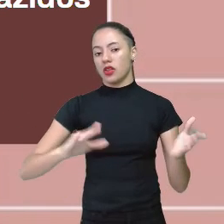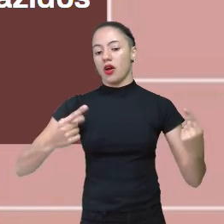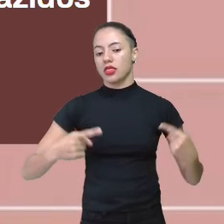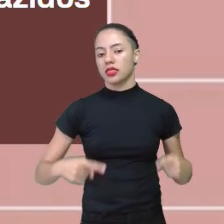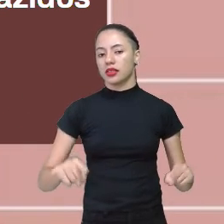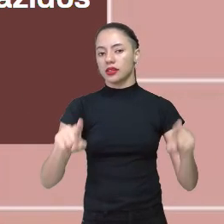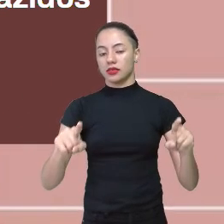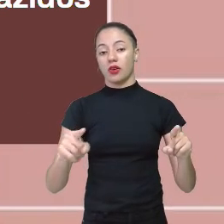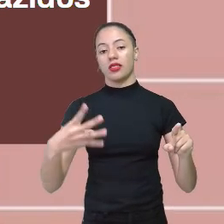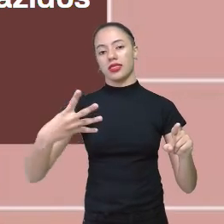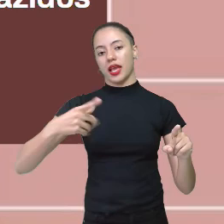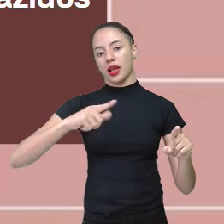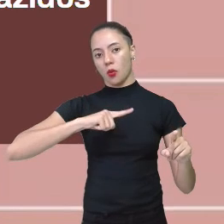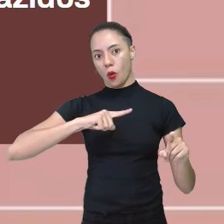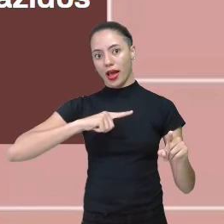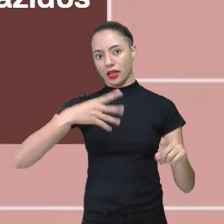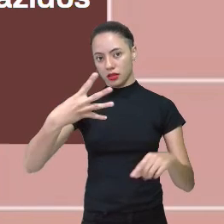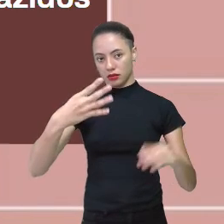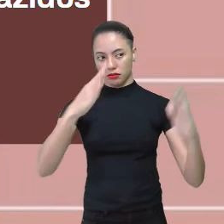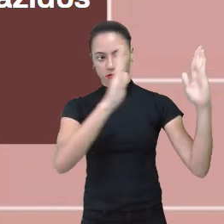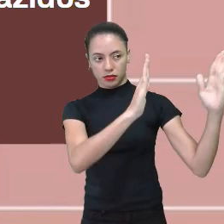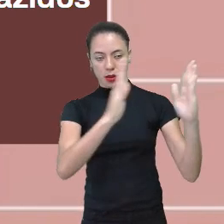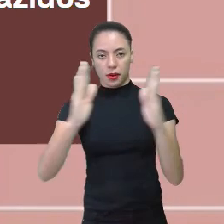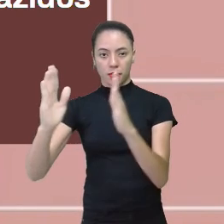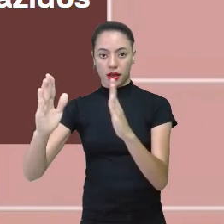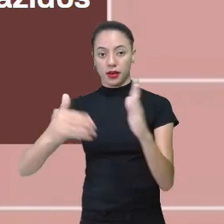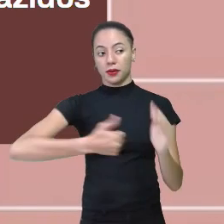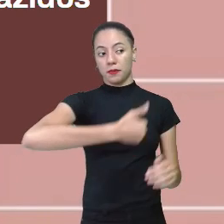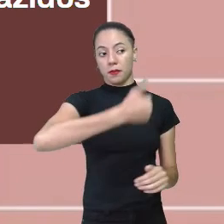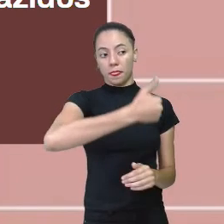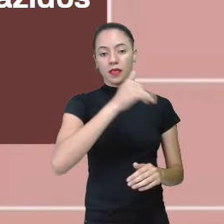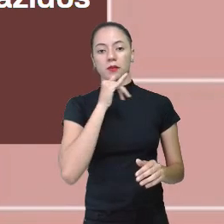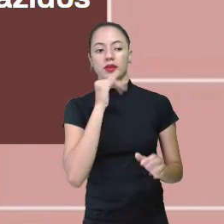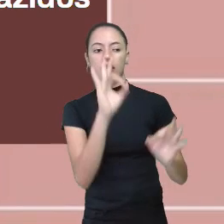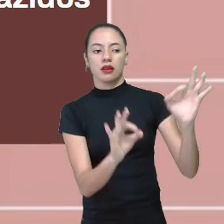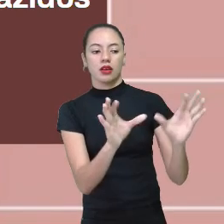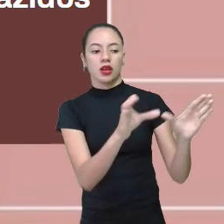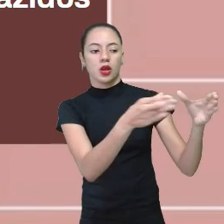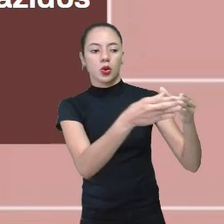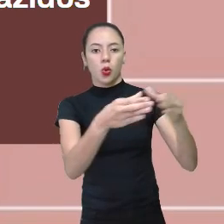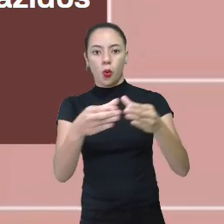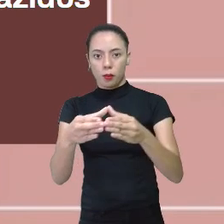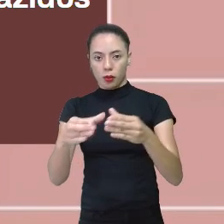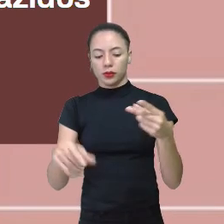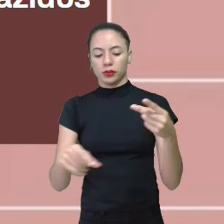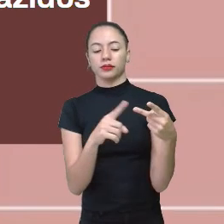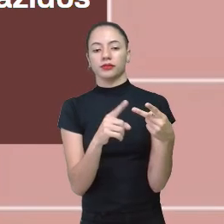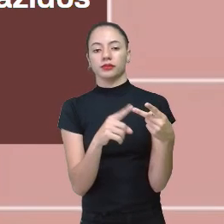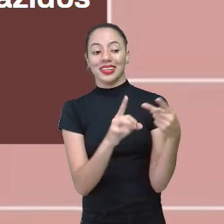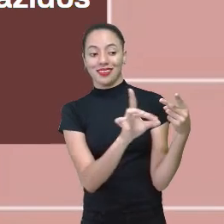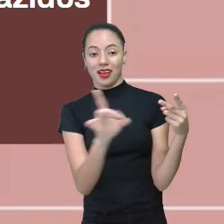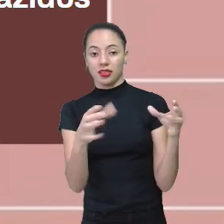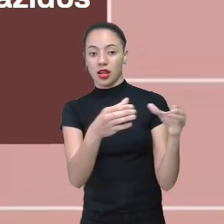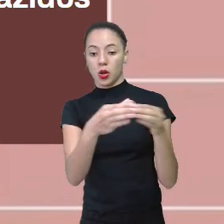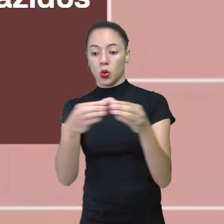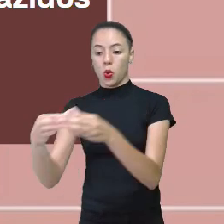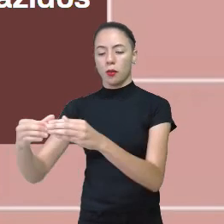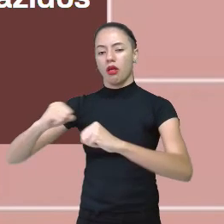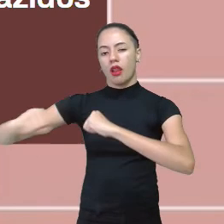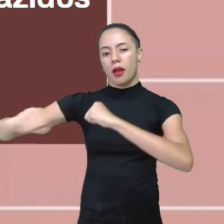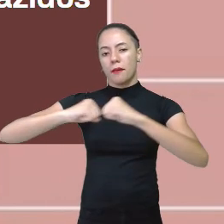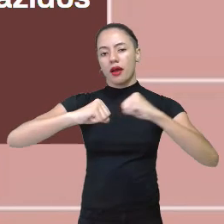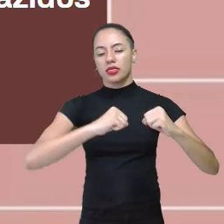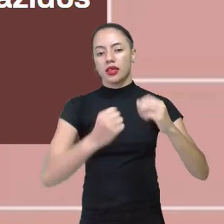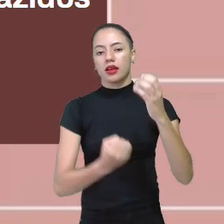que está em 4 etapas. A primeira dela é dividir a turma entre grupos. Depois, cada grupo vai debater e fazer